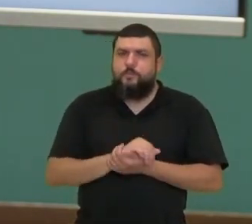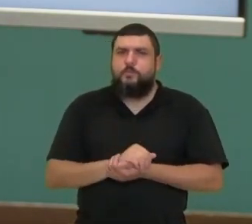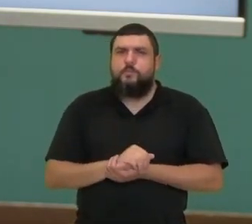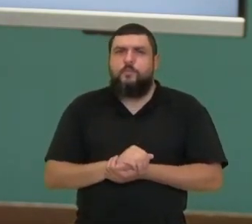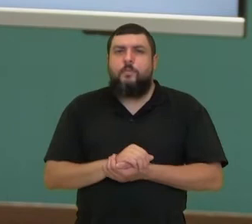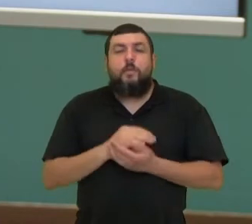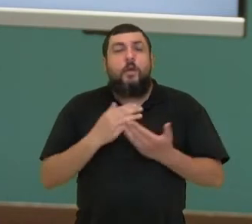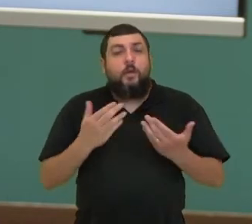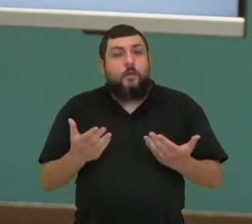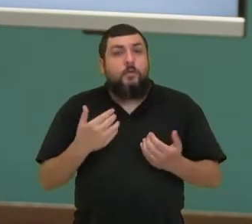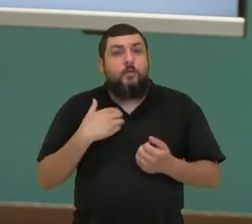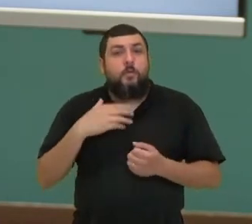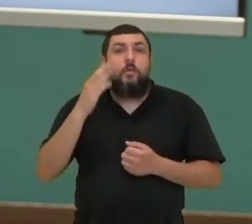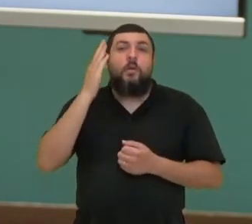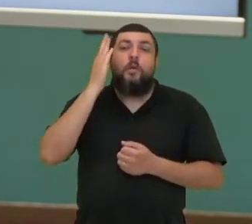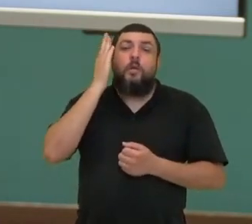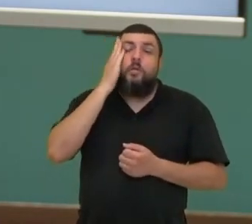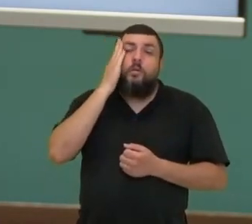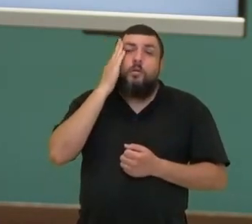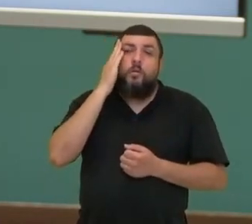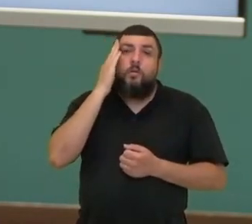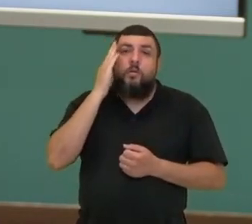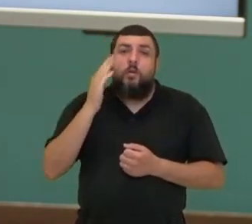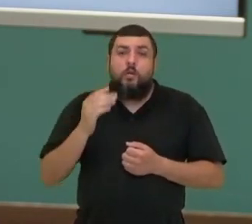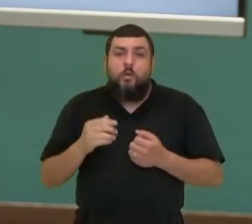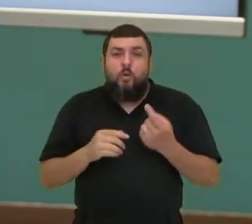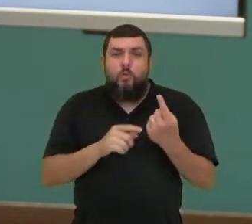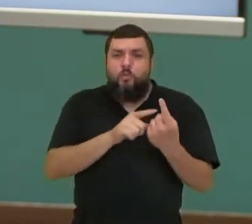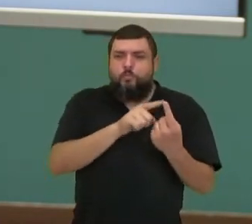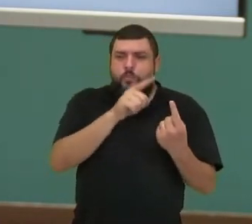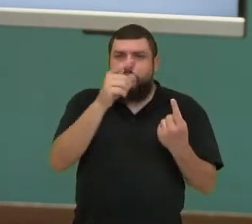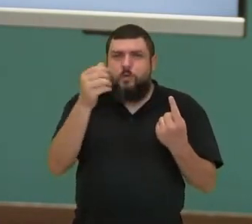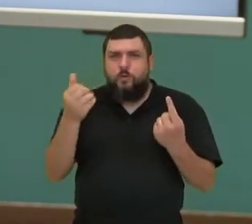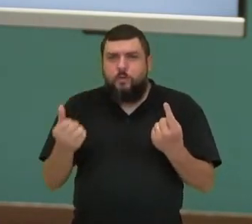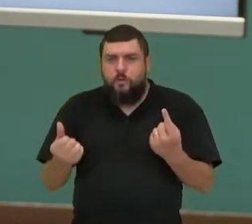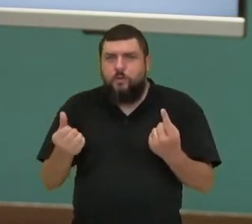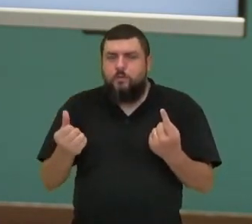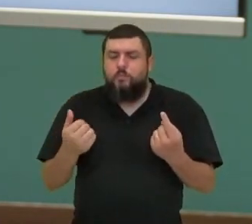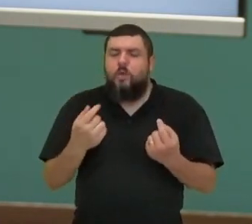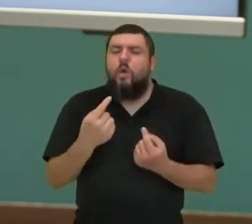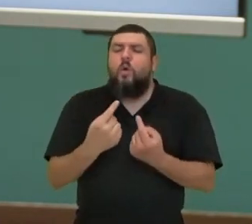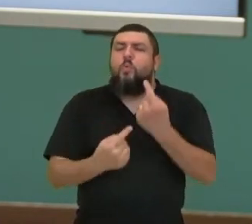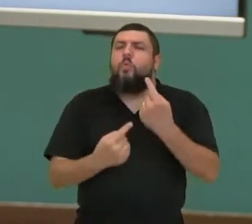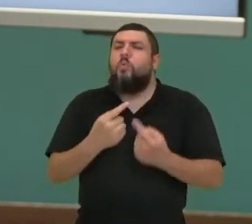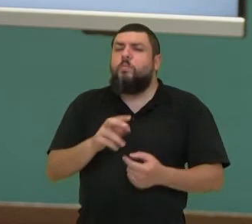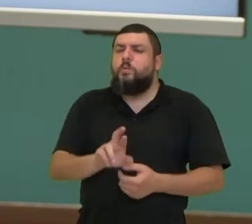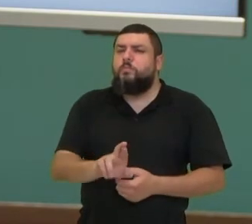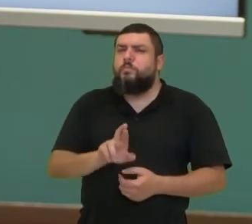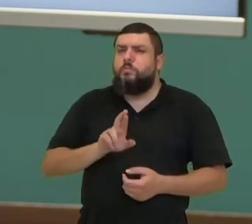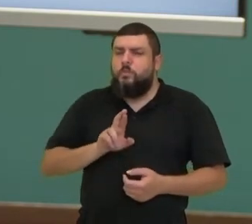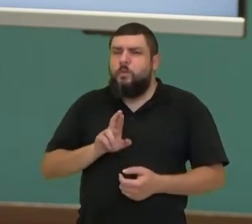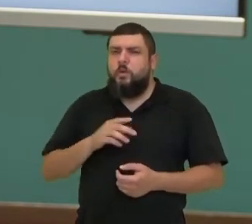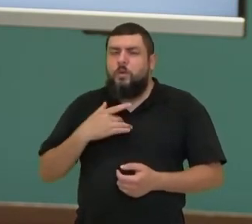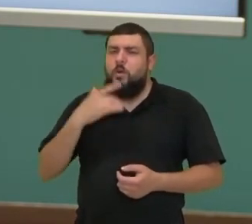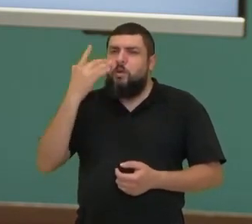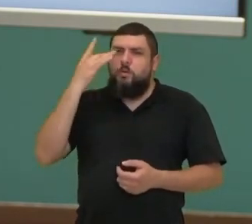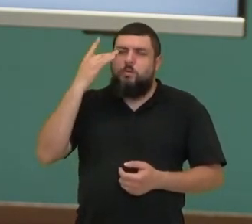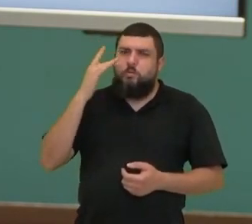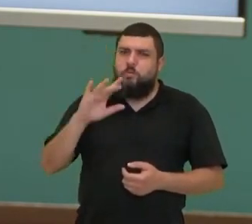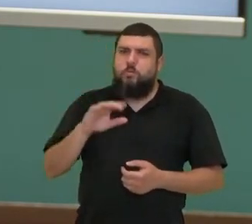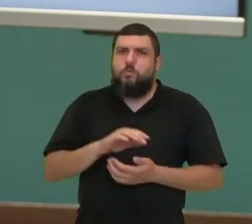sei que vai sair um desses 6 resultados, mas eu ainda não sei qual. Então, isso